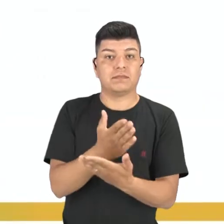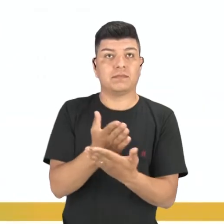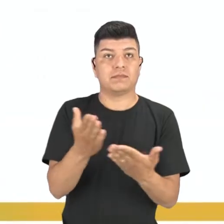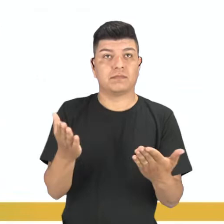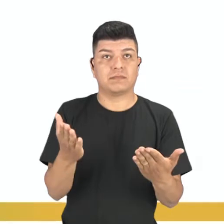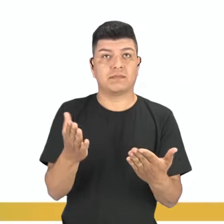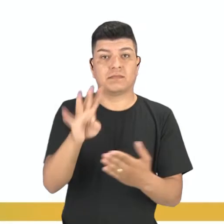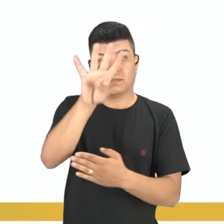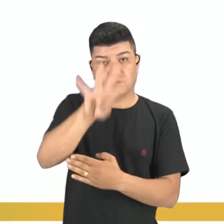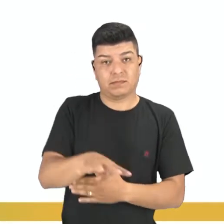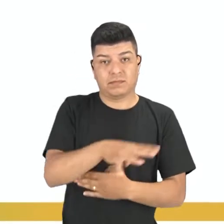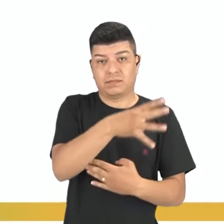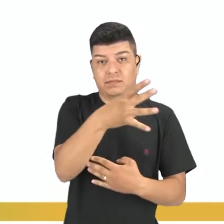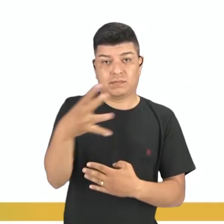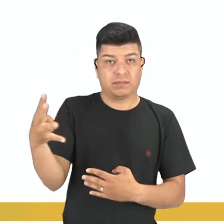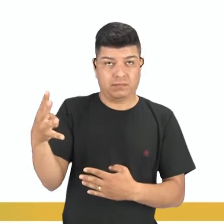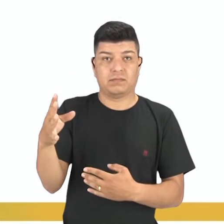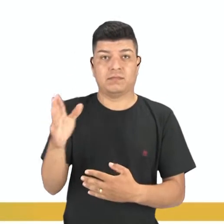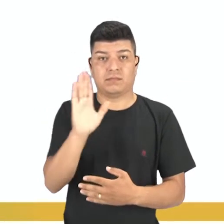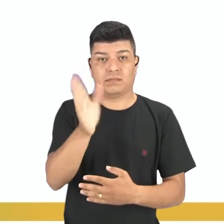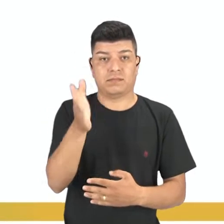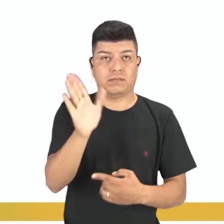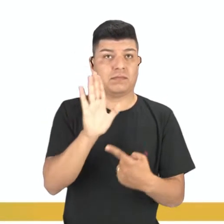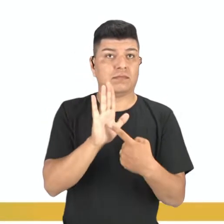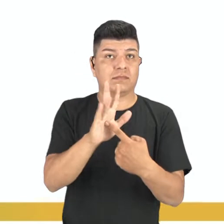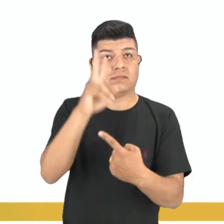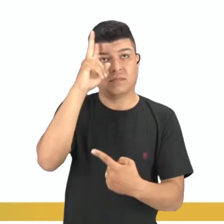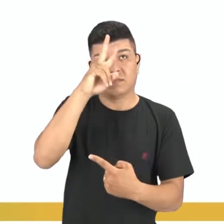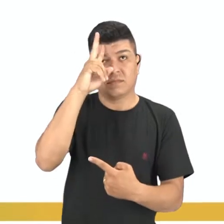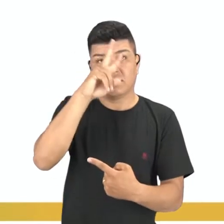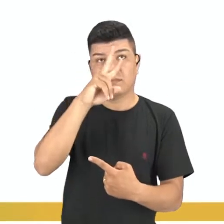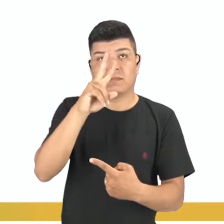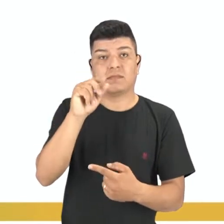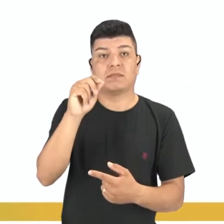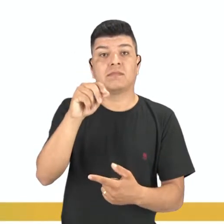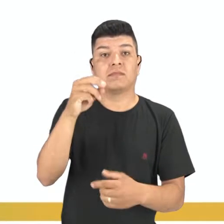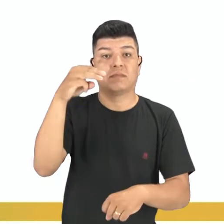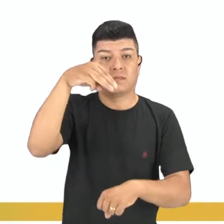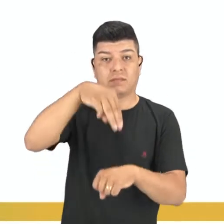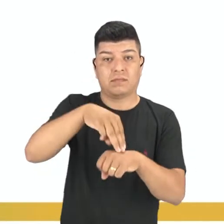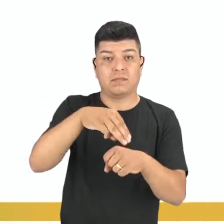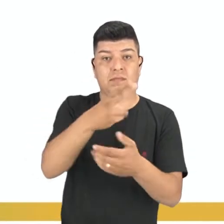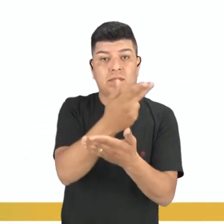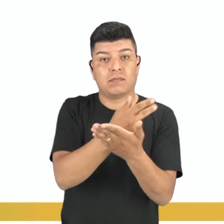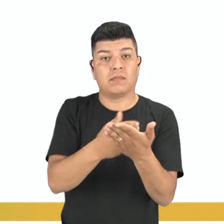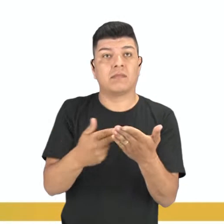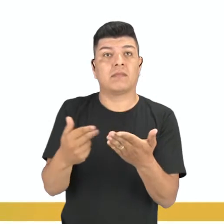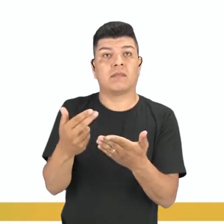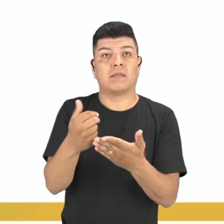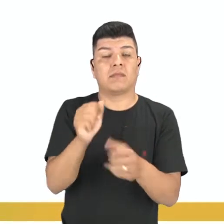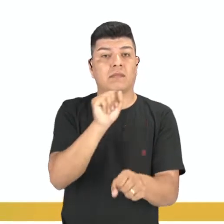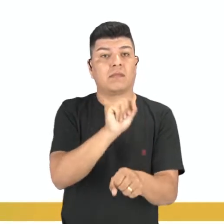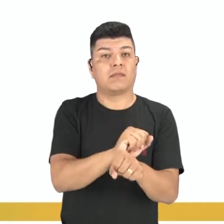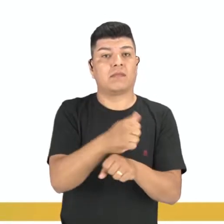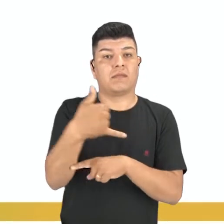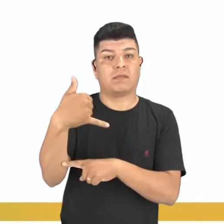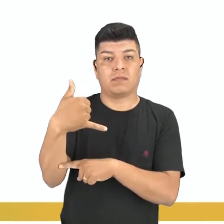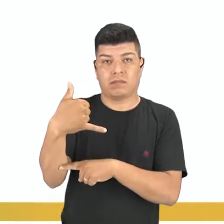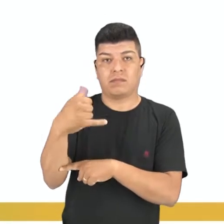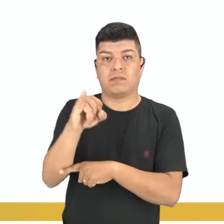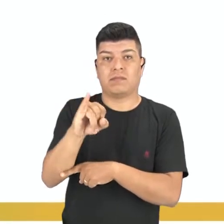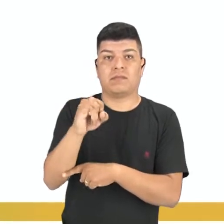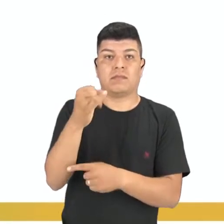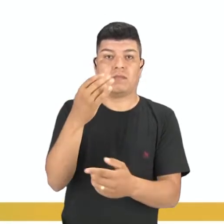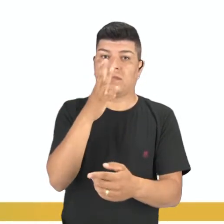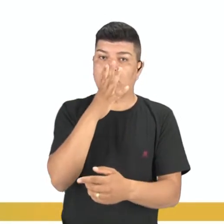esse quadro Eu já coloquei em outras aulas vocês podem lembrar sobre isso um mapas eo mental você pode parar agora a tela se você